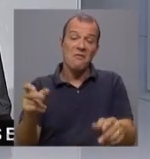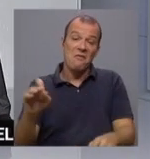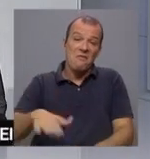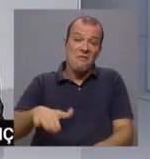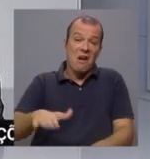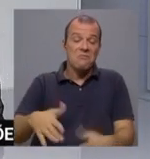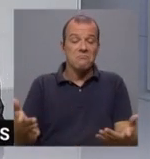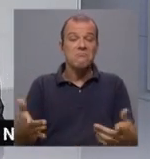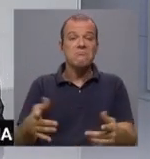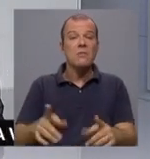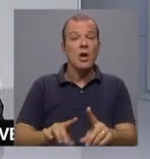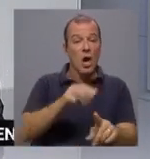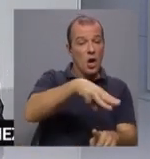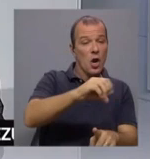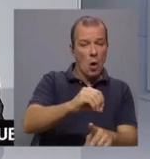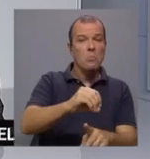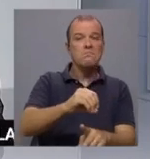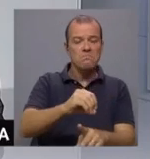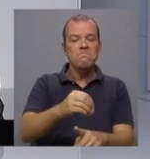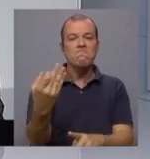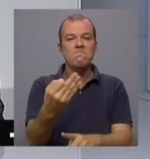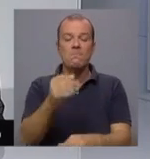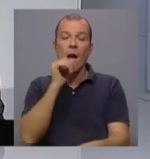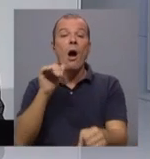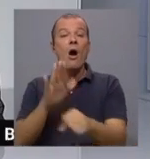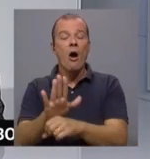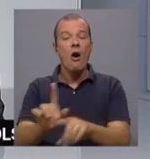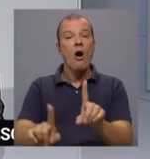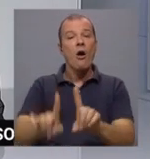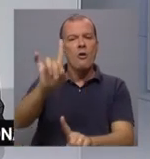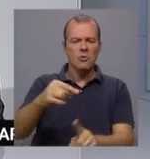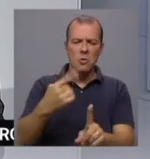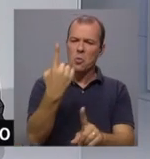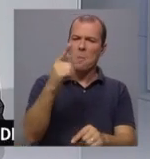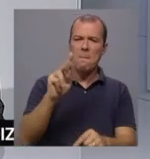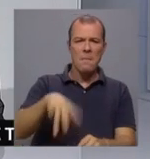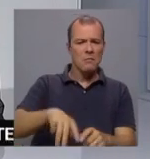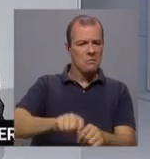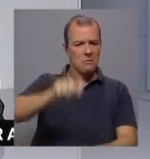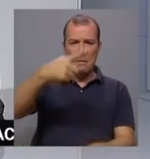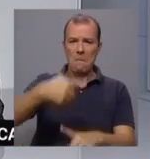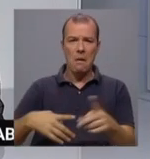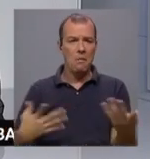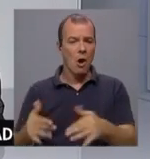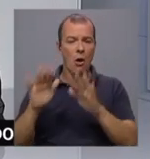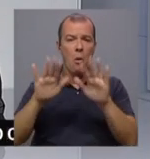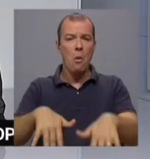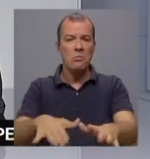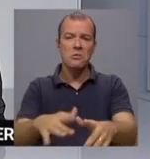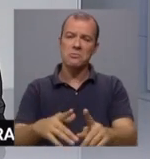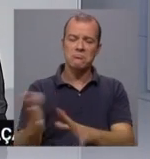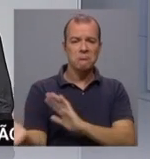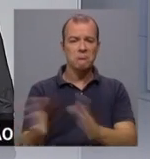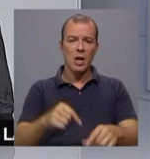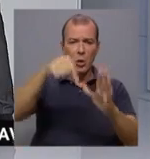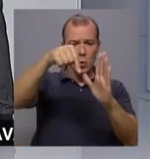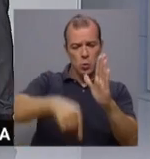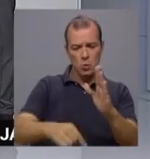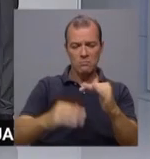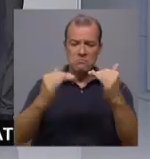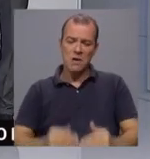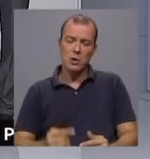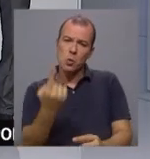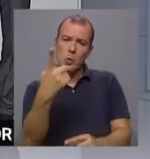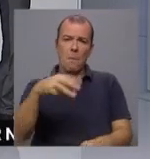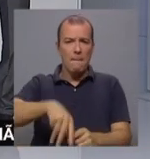fraco a moderado de nordeste, agitação marítima de norte com 1 metro ou 1 metro e meio, na costa sul as ondas serão do quadrante sul inferiores a 1 metro.